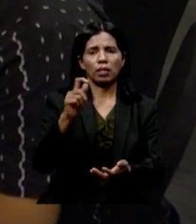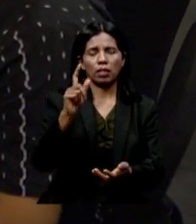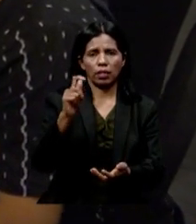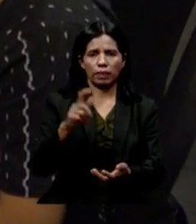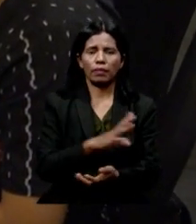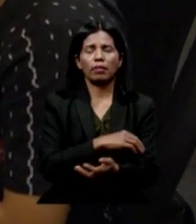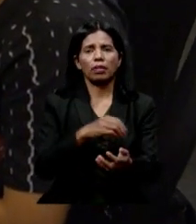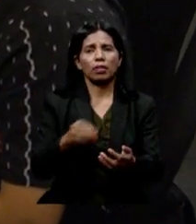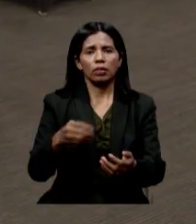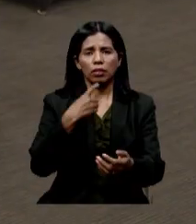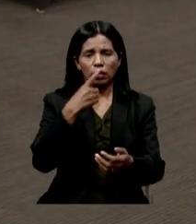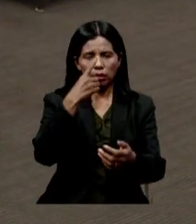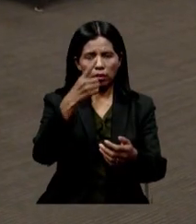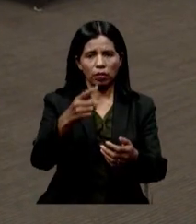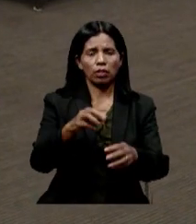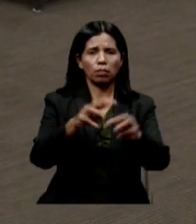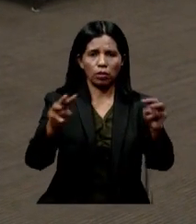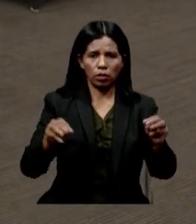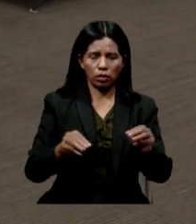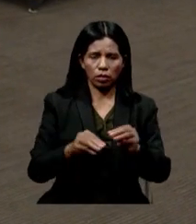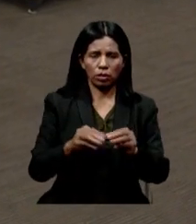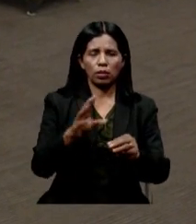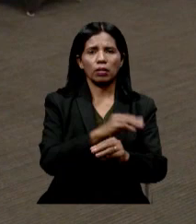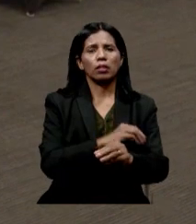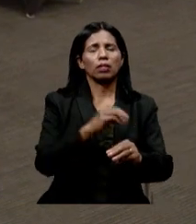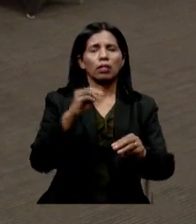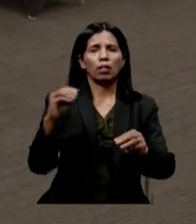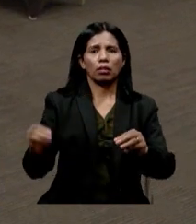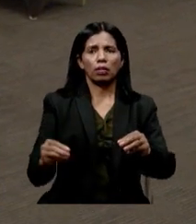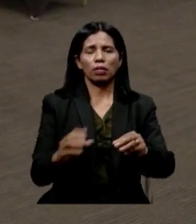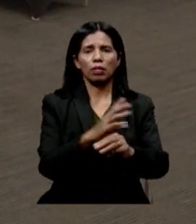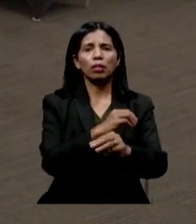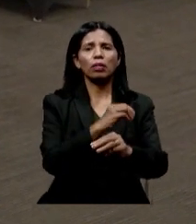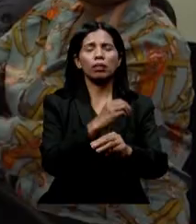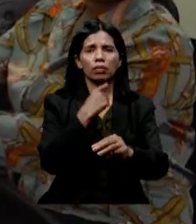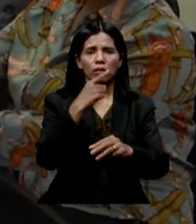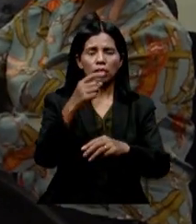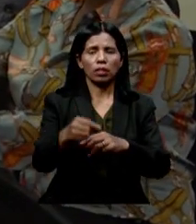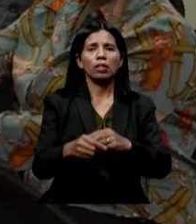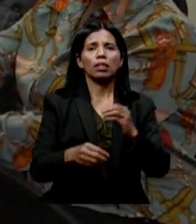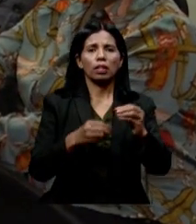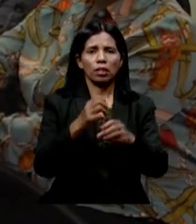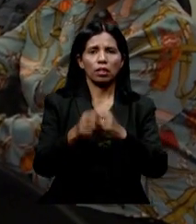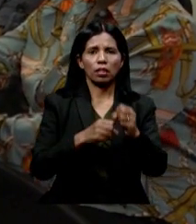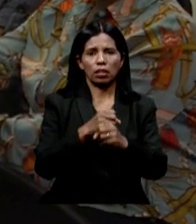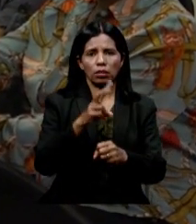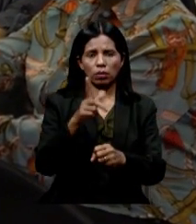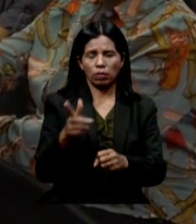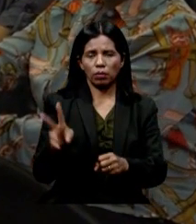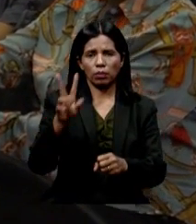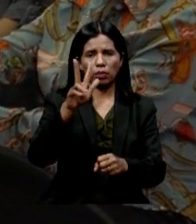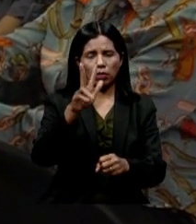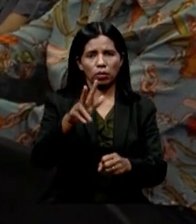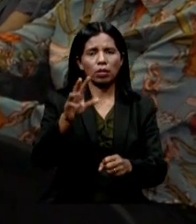husi facilidade de saúde e a município, banco de sangue, no laboratório nacional e atina rihun rua ronulu resin rua,